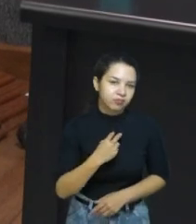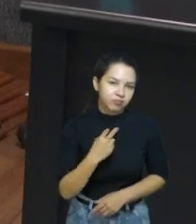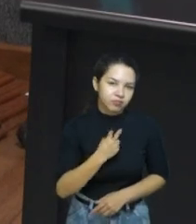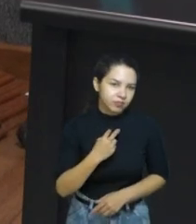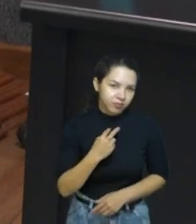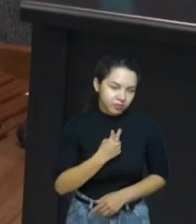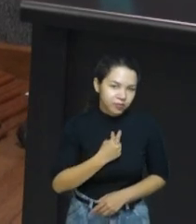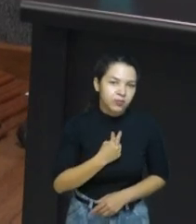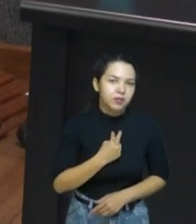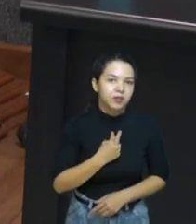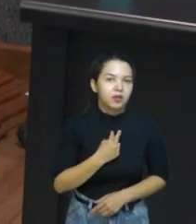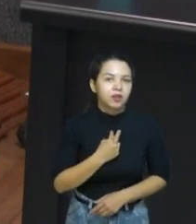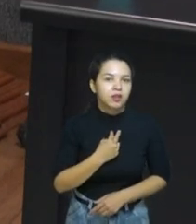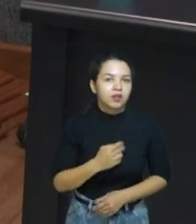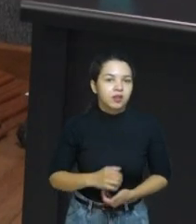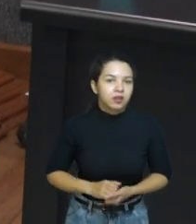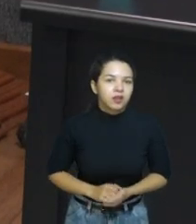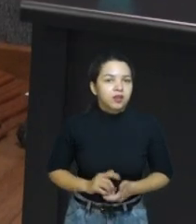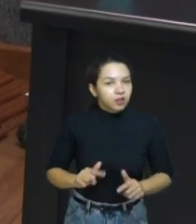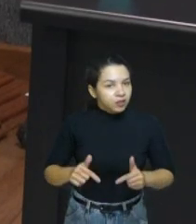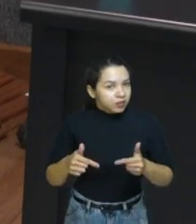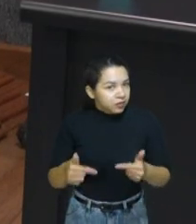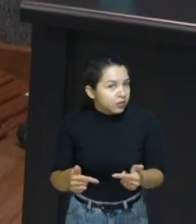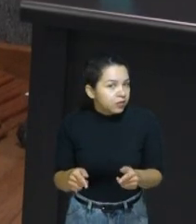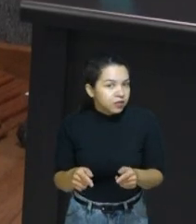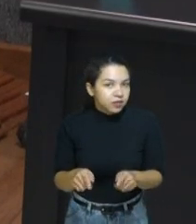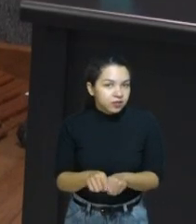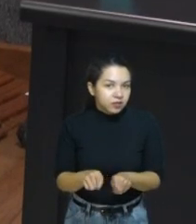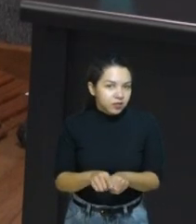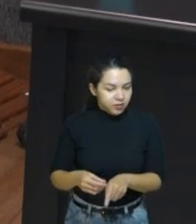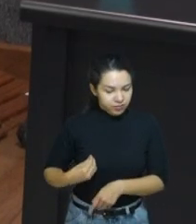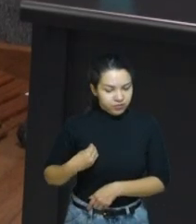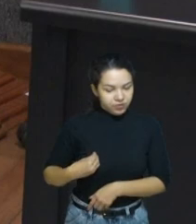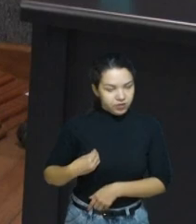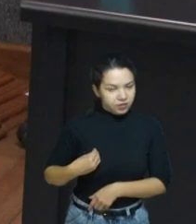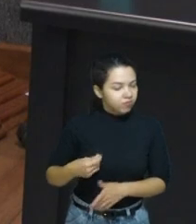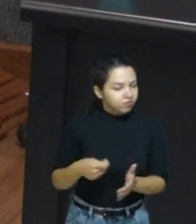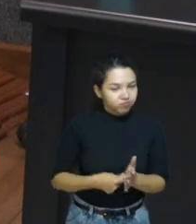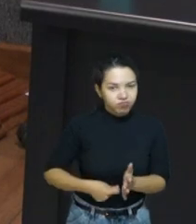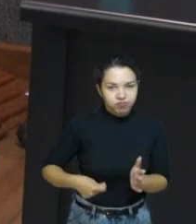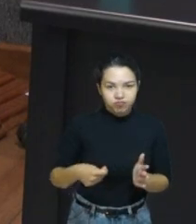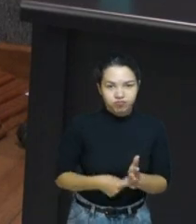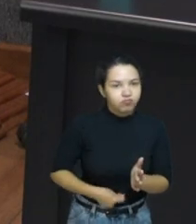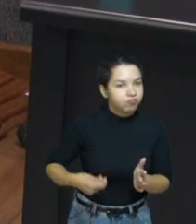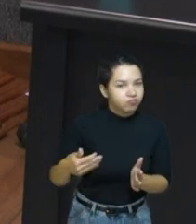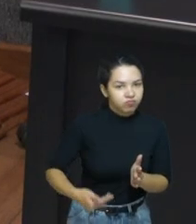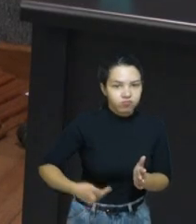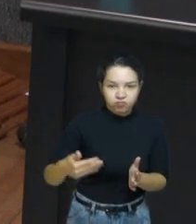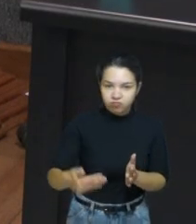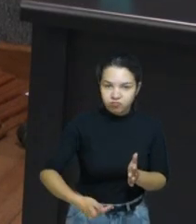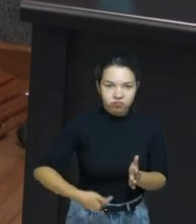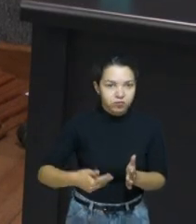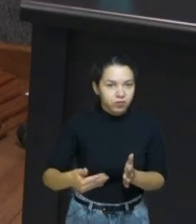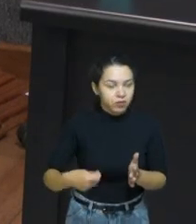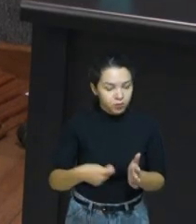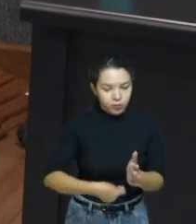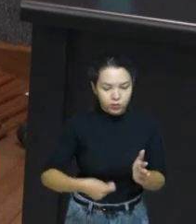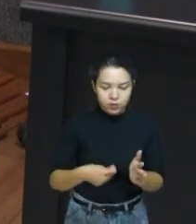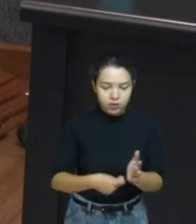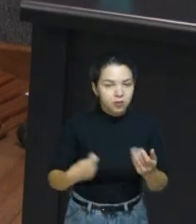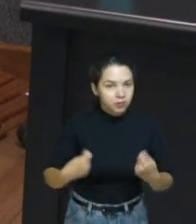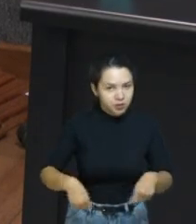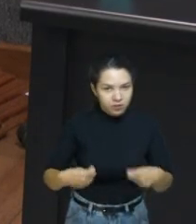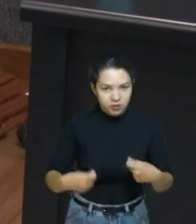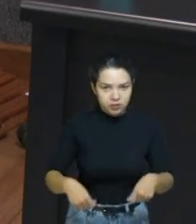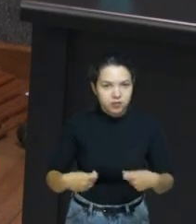esperançar, né? E, ao mesmo tempo, enfrentar que a vida é uma luta. Não tem como fazer as coisas se não for lutar e